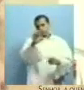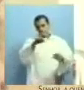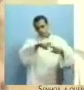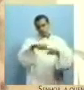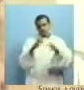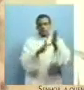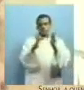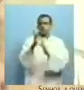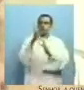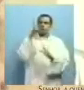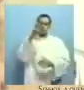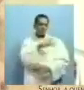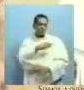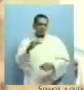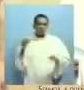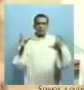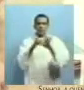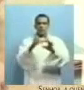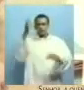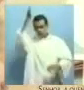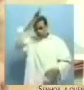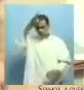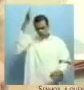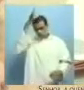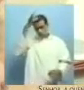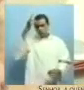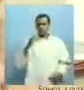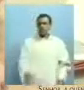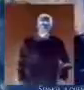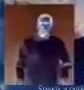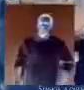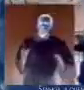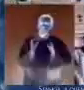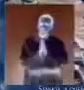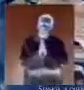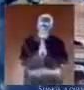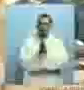Cristo, vosso Filho, na unidade do Espírito Santo.